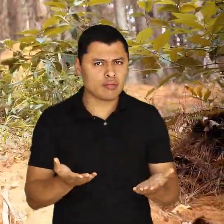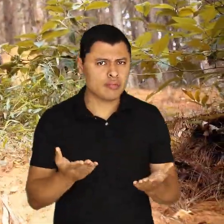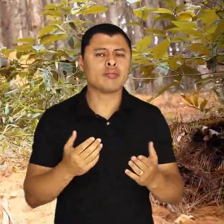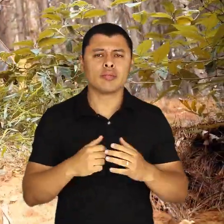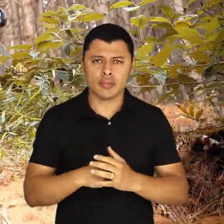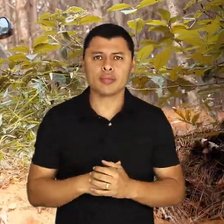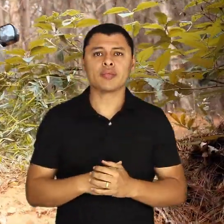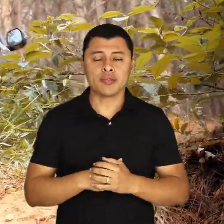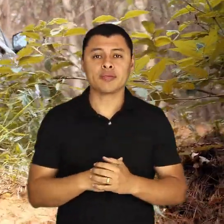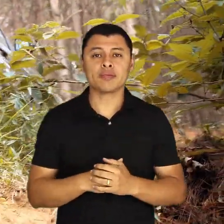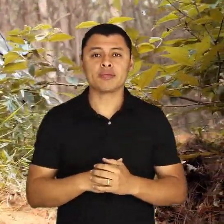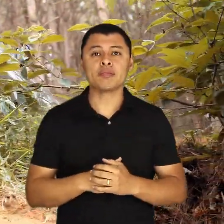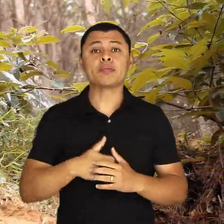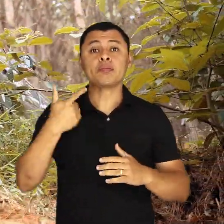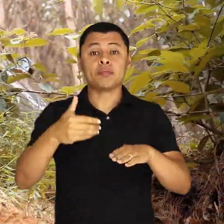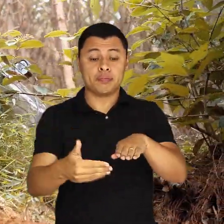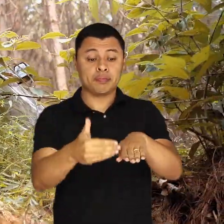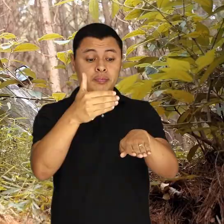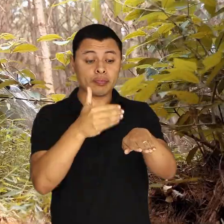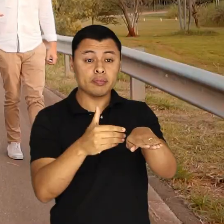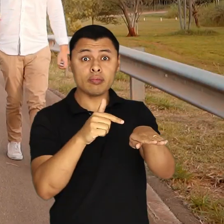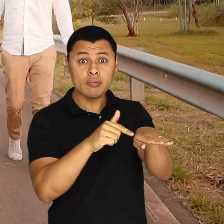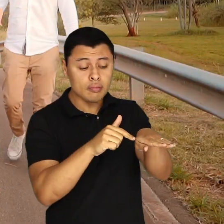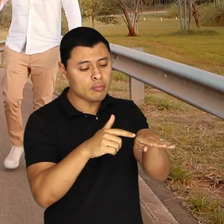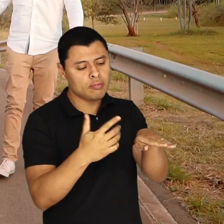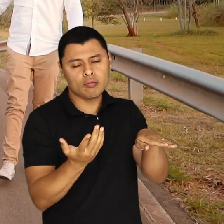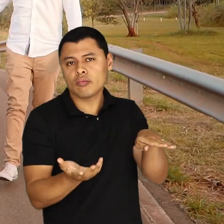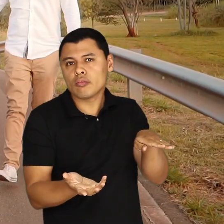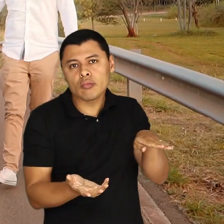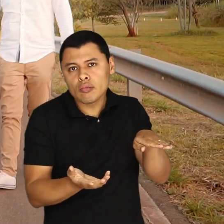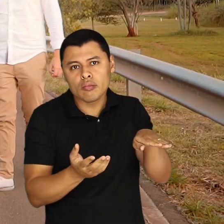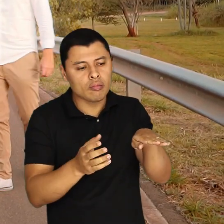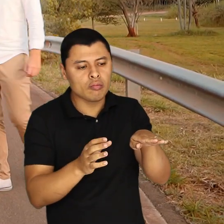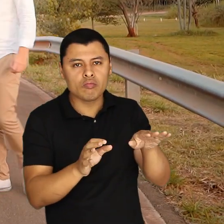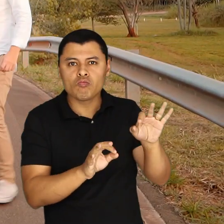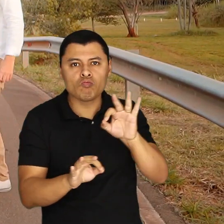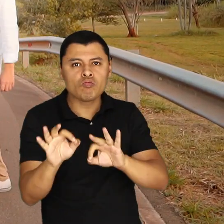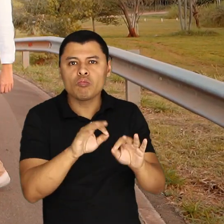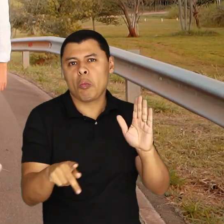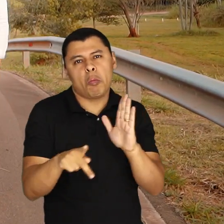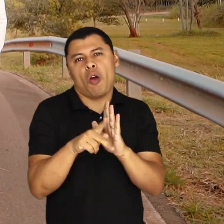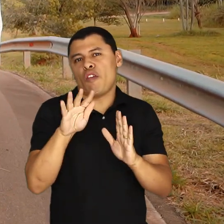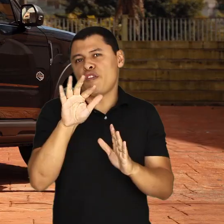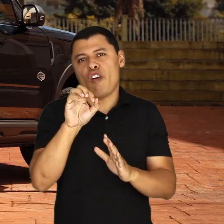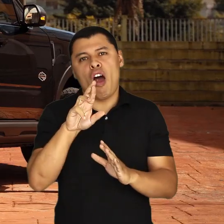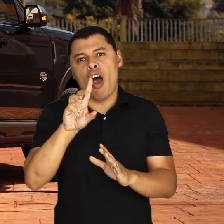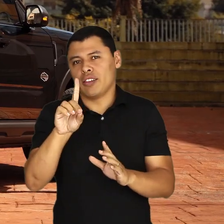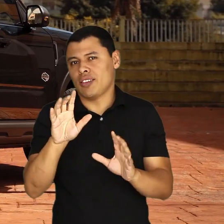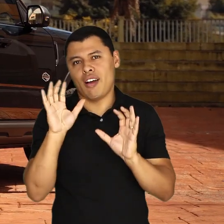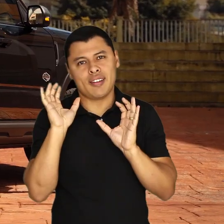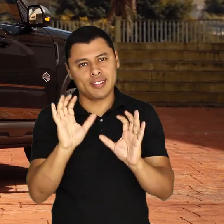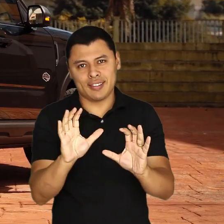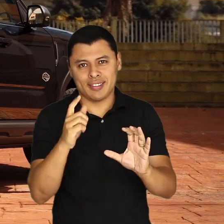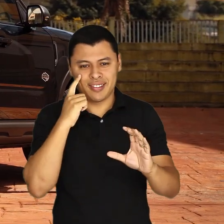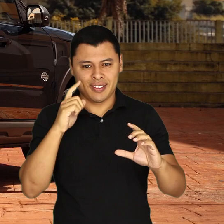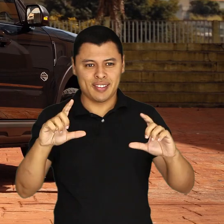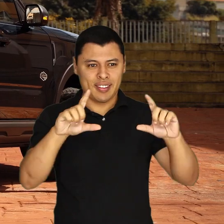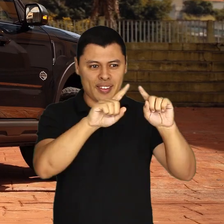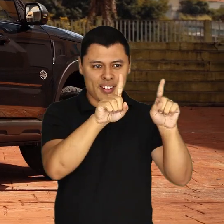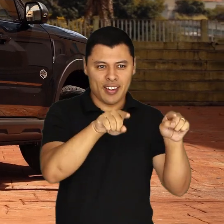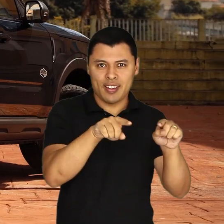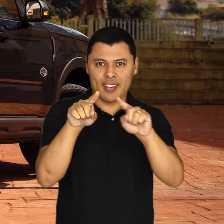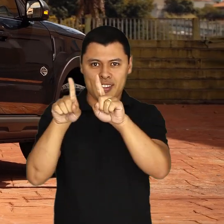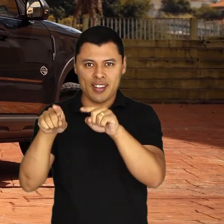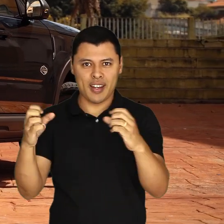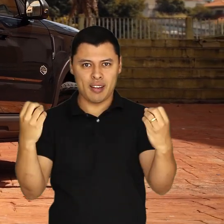tipo monobloco. Aqui atrás a gente não tem muita conversinha, é uma solução de design bem estilo Ford, né? A gente vê esse design de lanterna